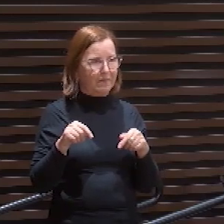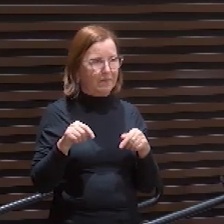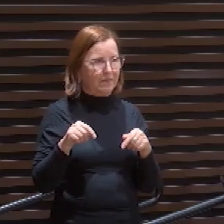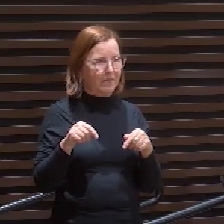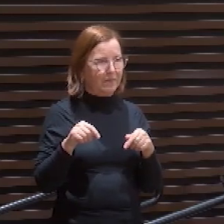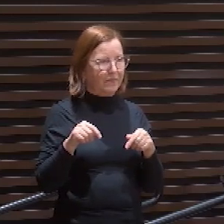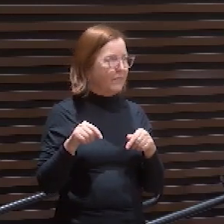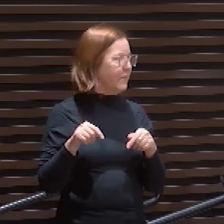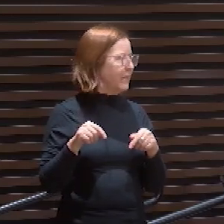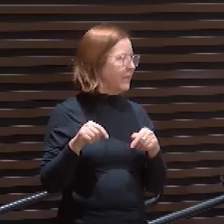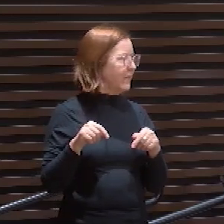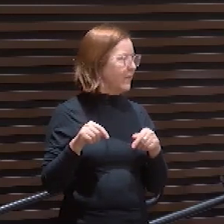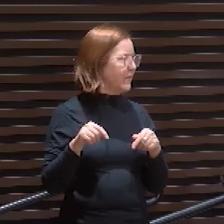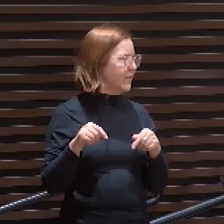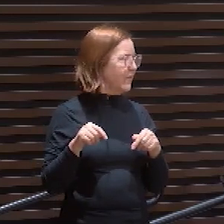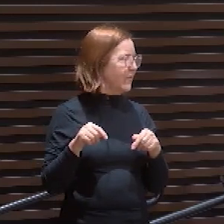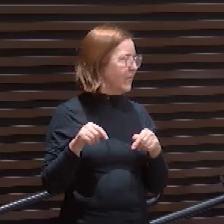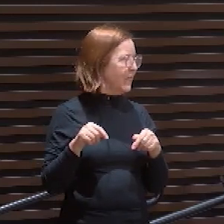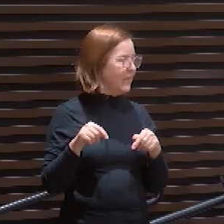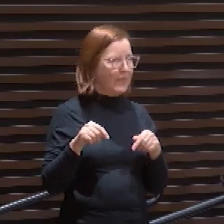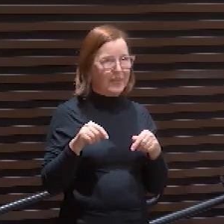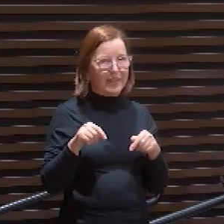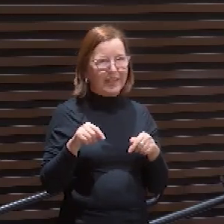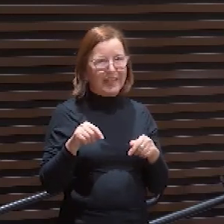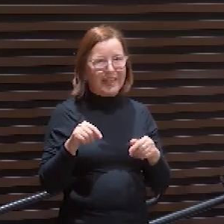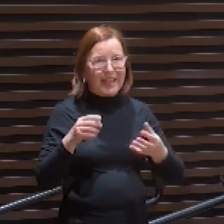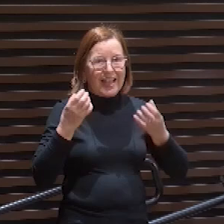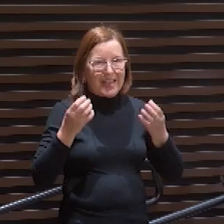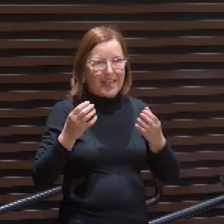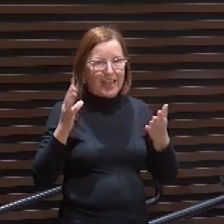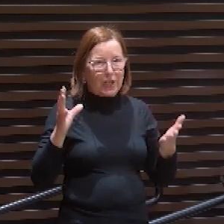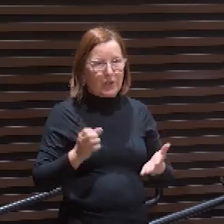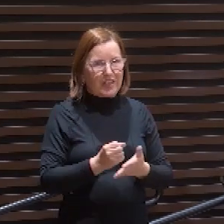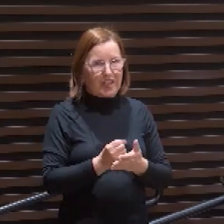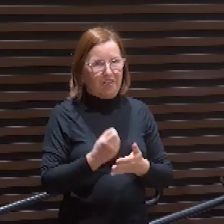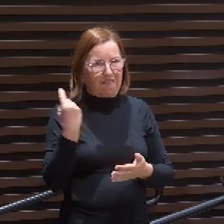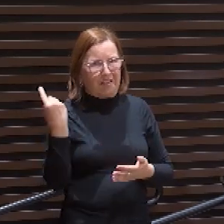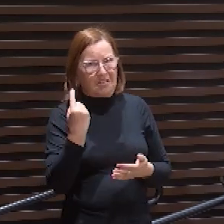tentando se levantar pelos fundilhos das suas calças.